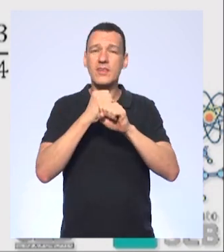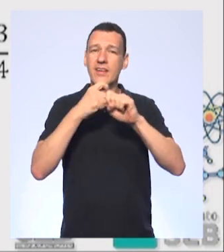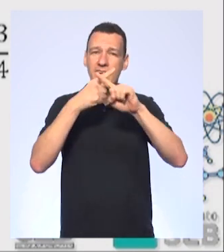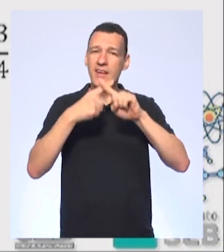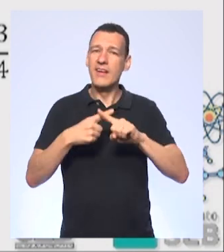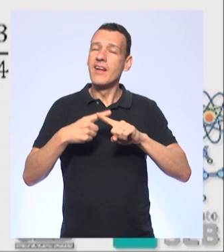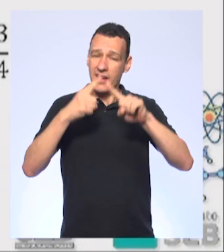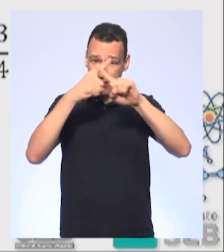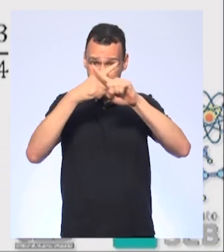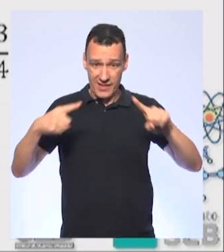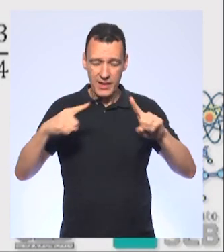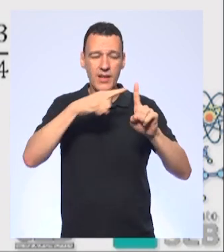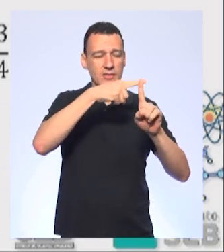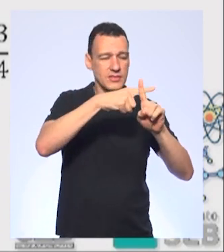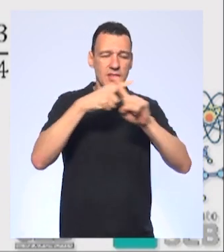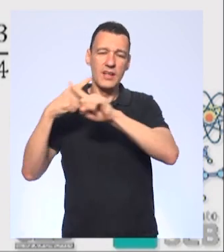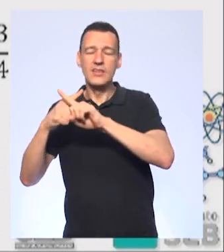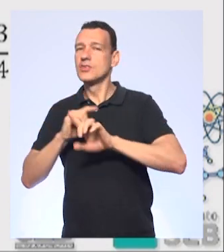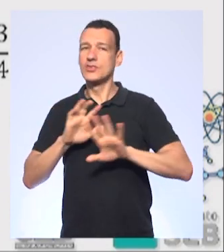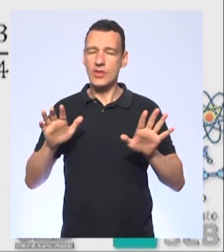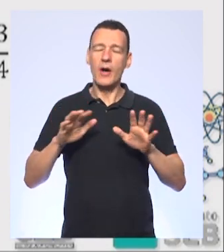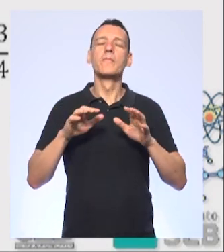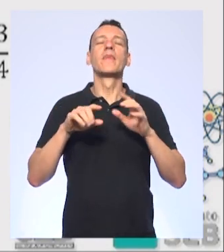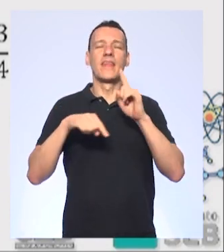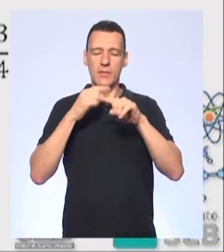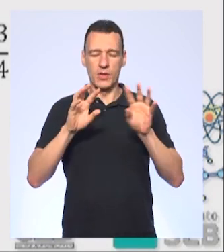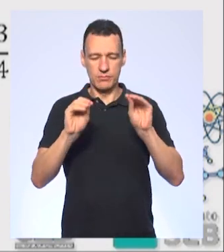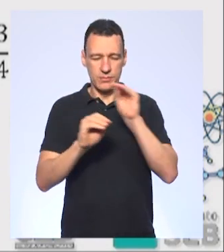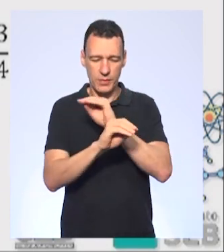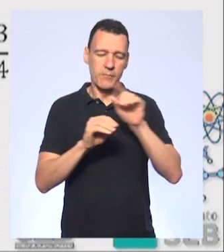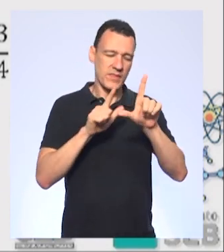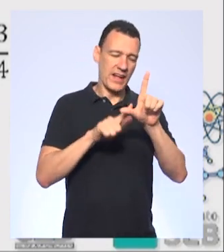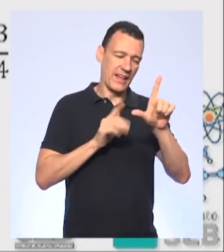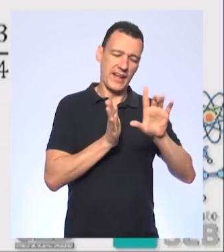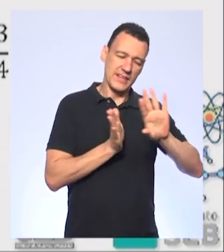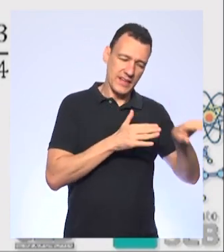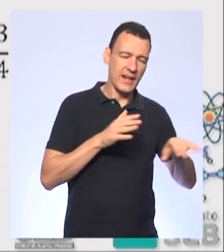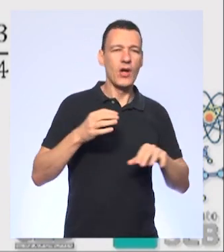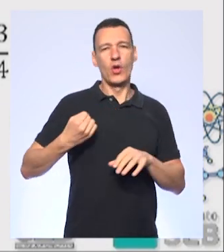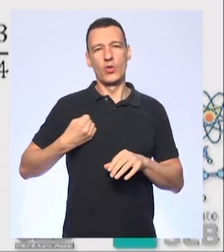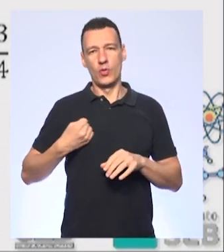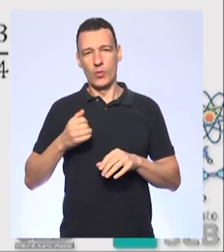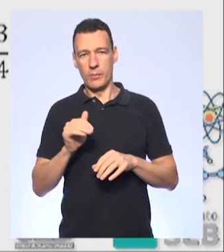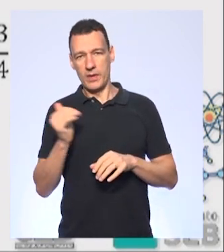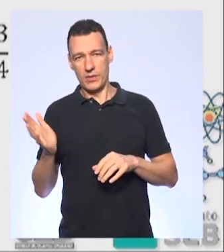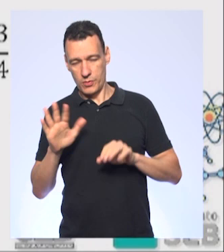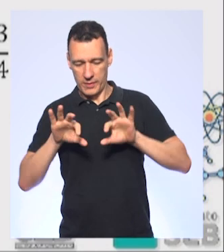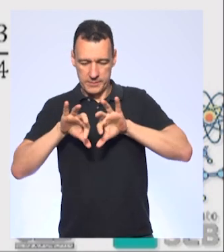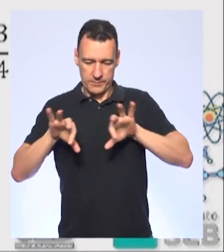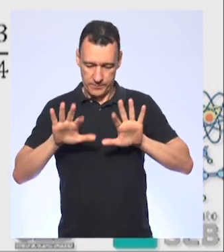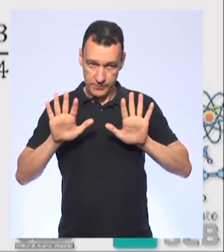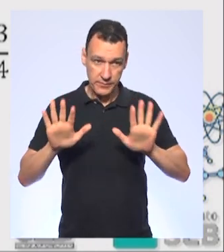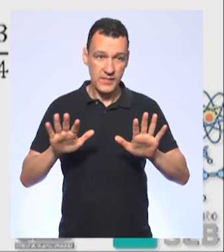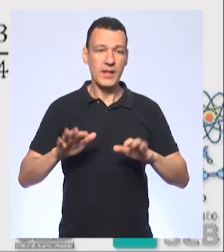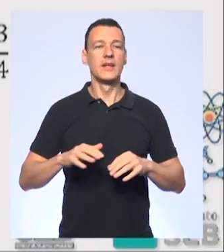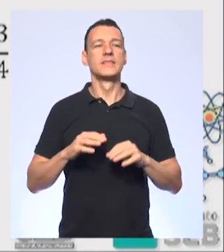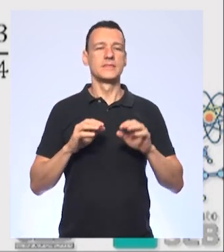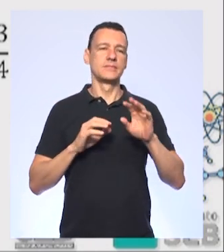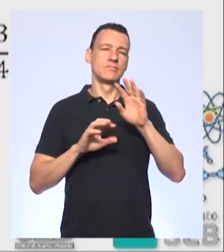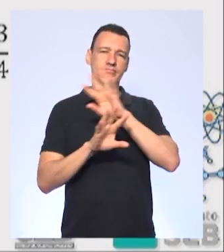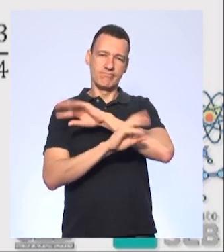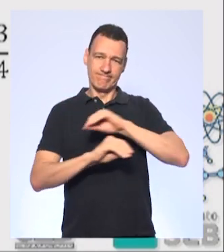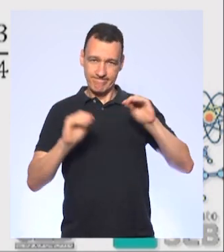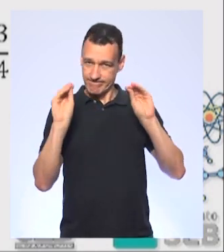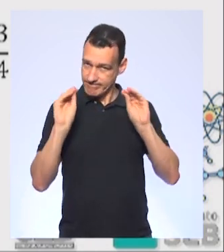grau. Letra de um lado, número do outro. Eu pensei, o mais 6, eu vou empurrar para o outro lado da igualdade e